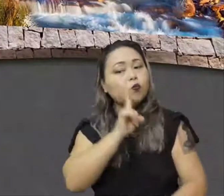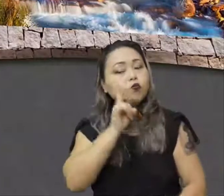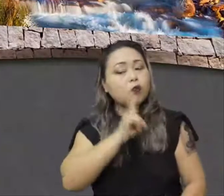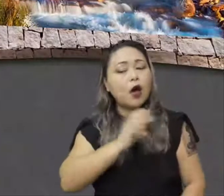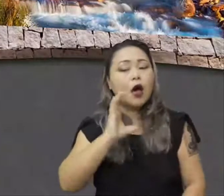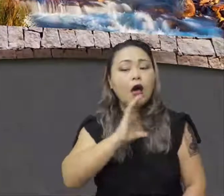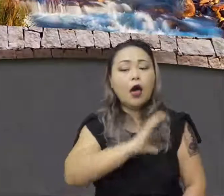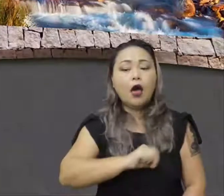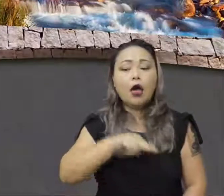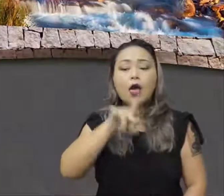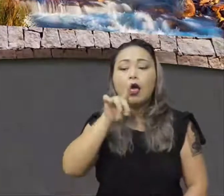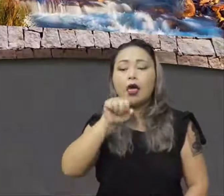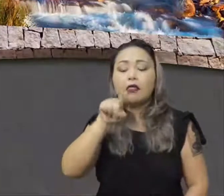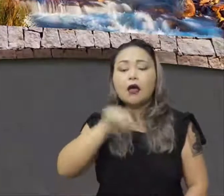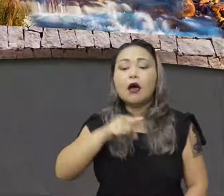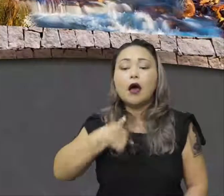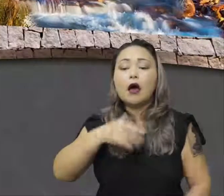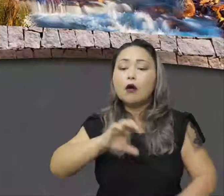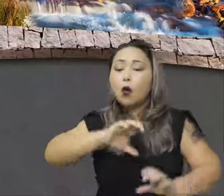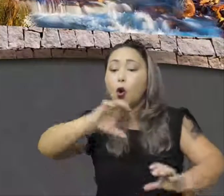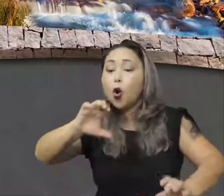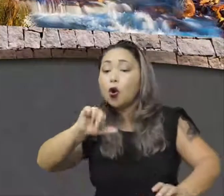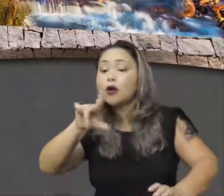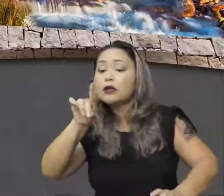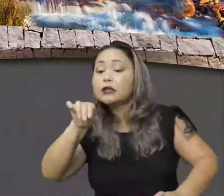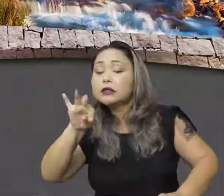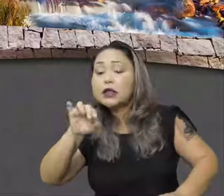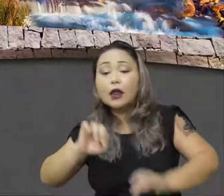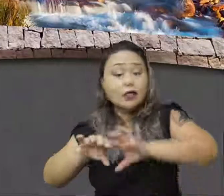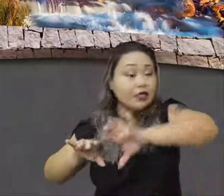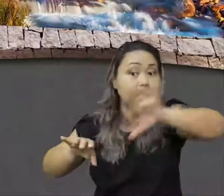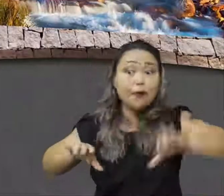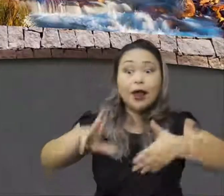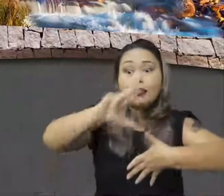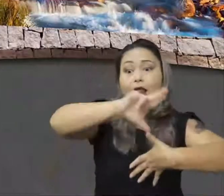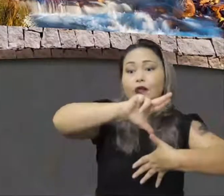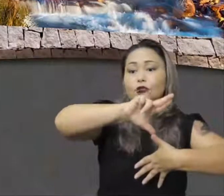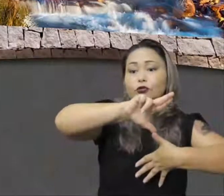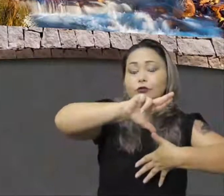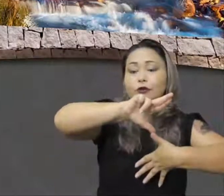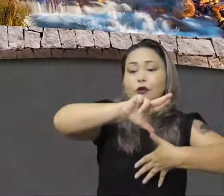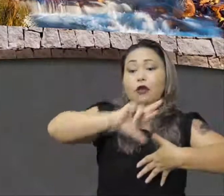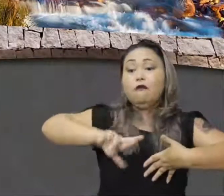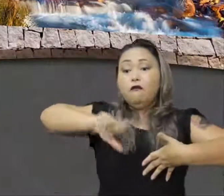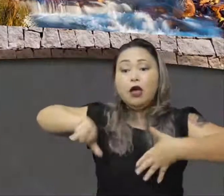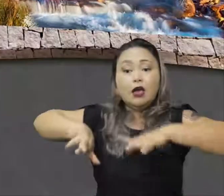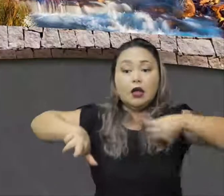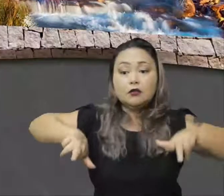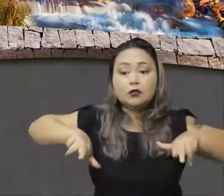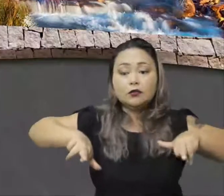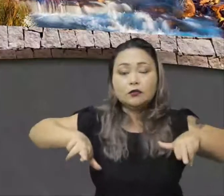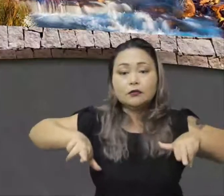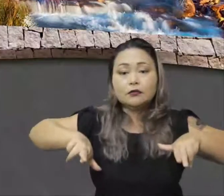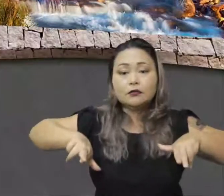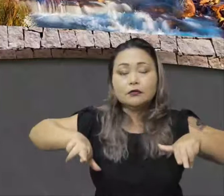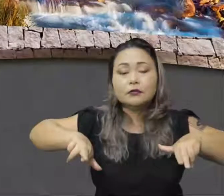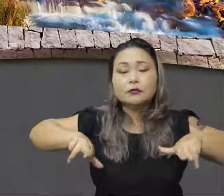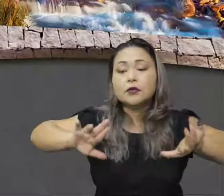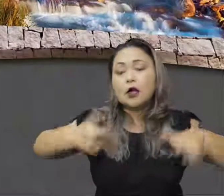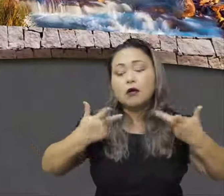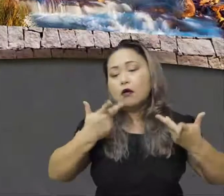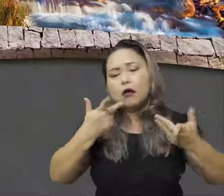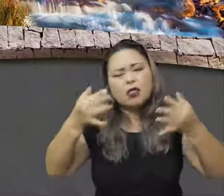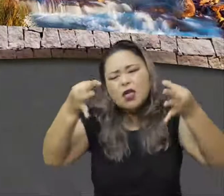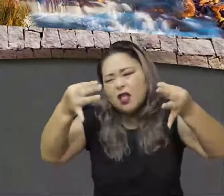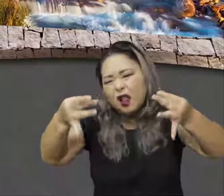Canadá é ocidental. E ele separa aqui da América Latina, que são diferentes, tá? Nós não vamos entrar